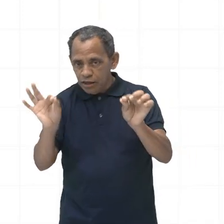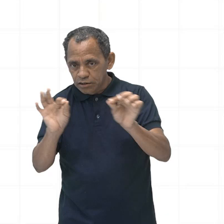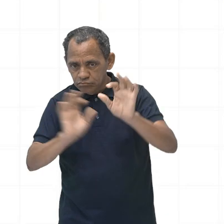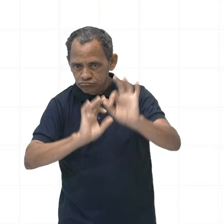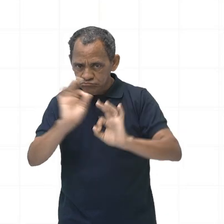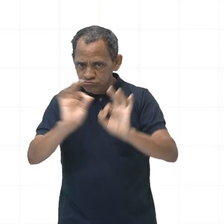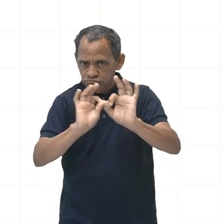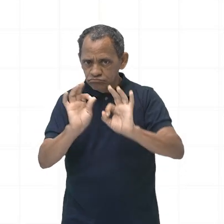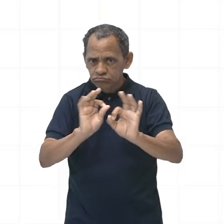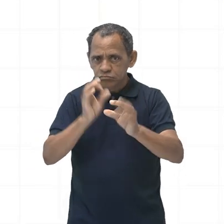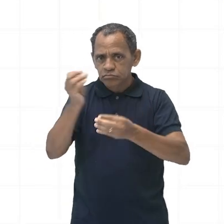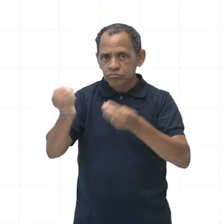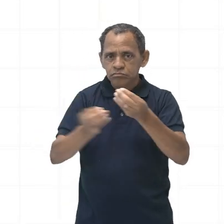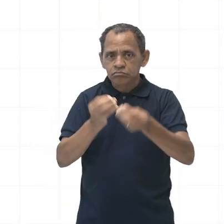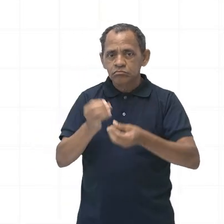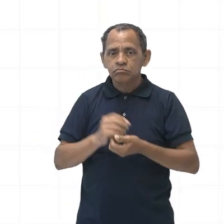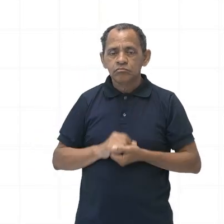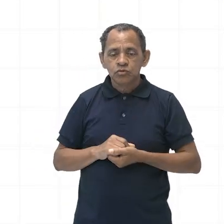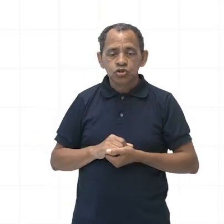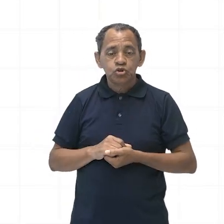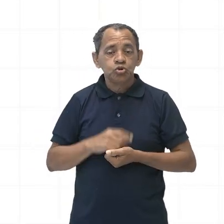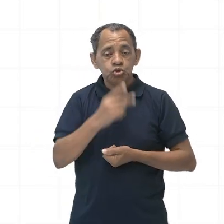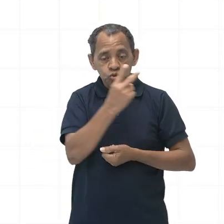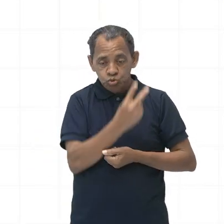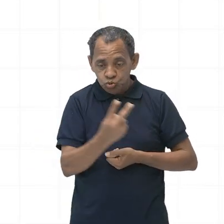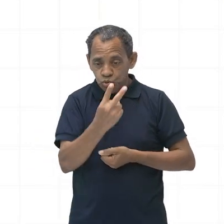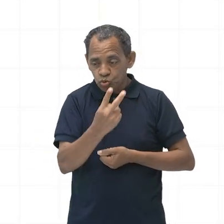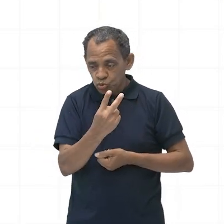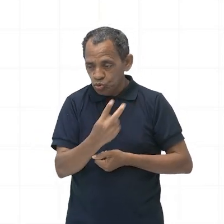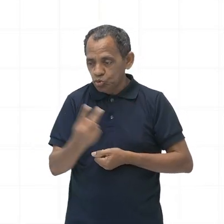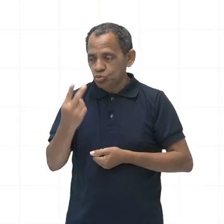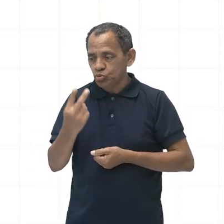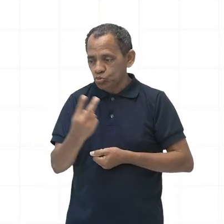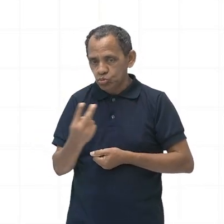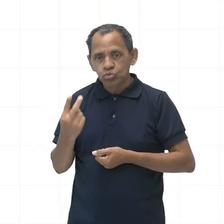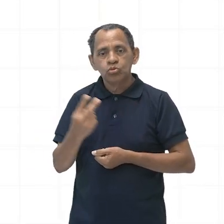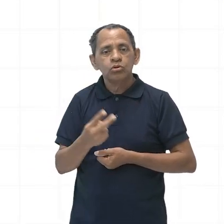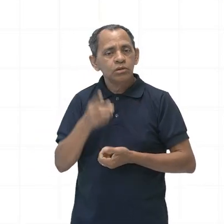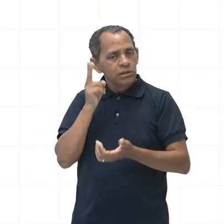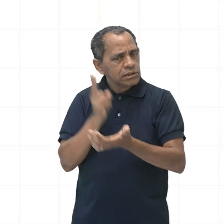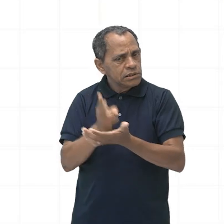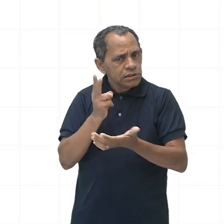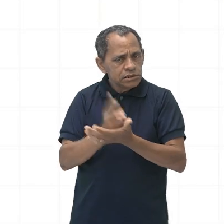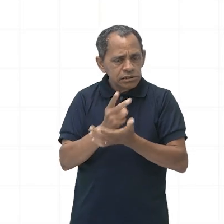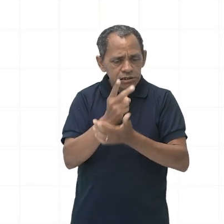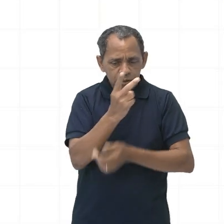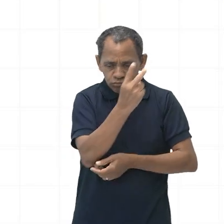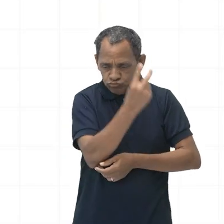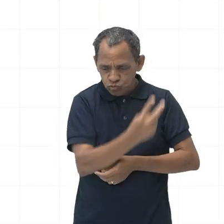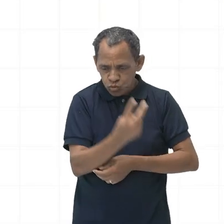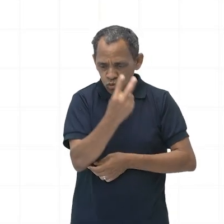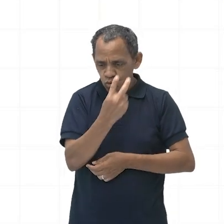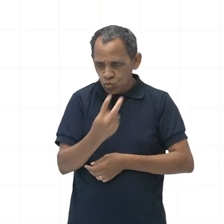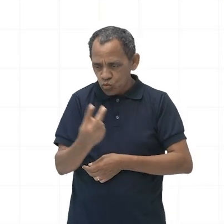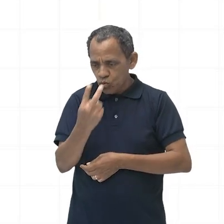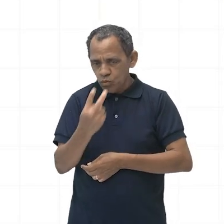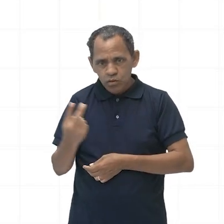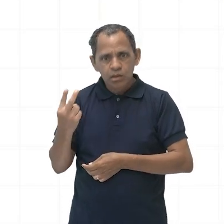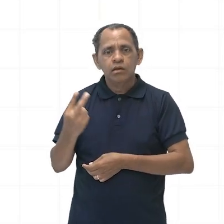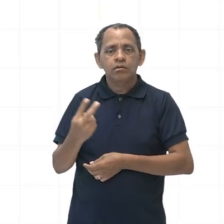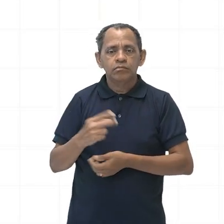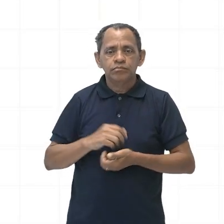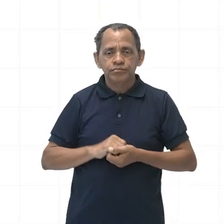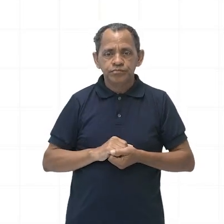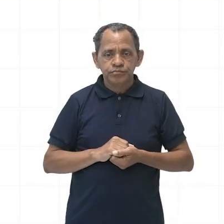reta foi organizada de 2 em 2. Ou seja, ela sempre vai aumentando de 2 em 2 unidades.